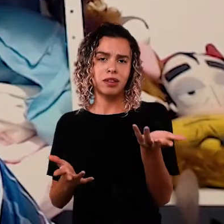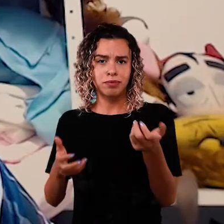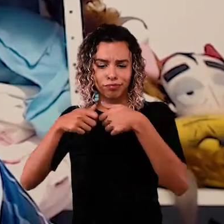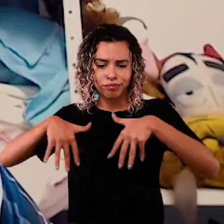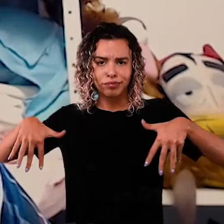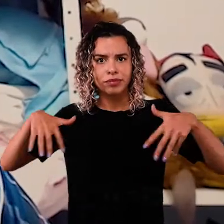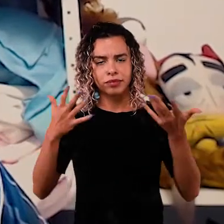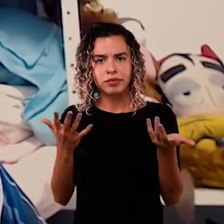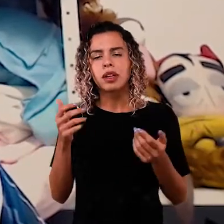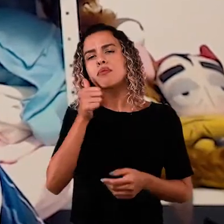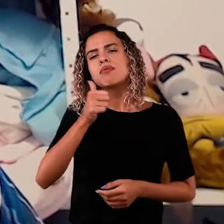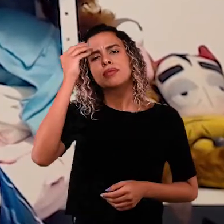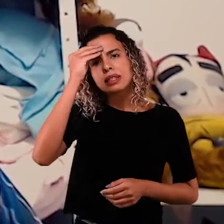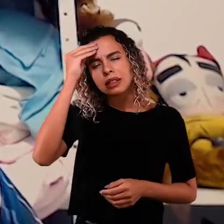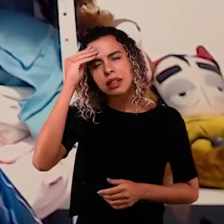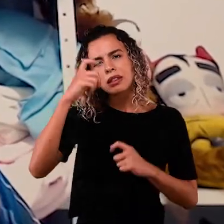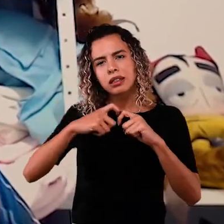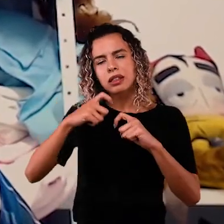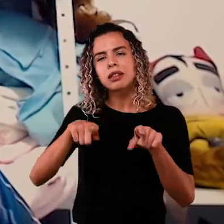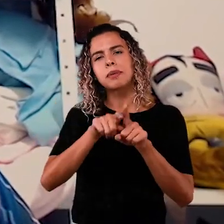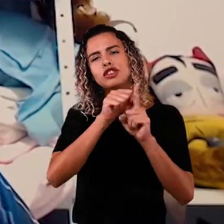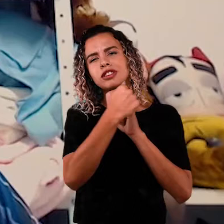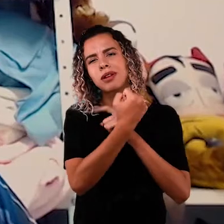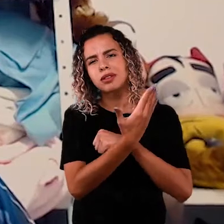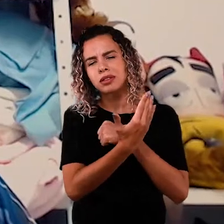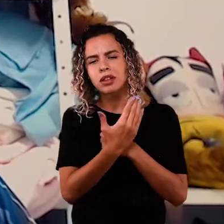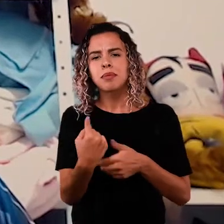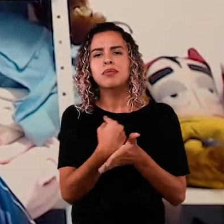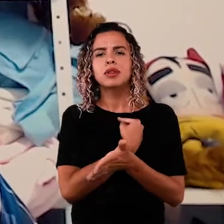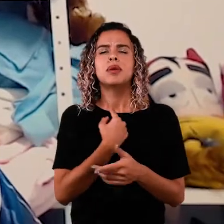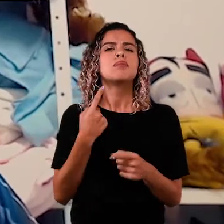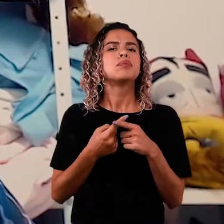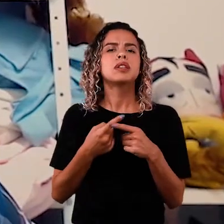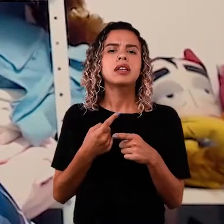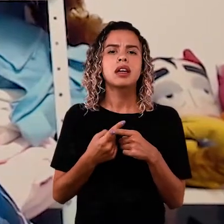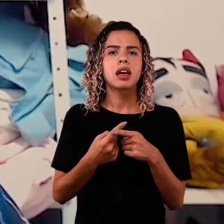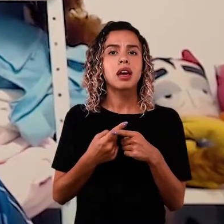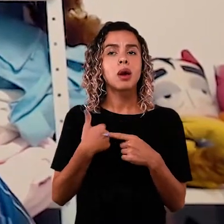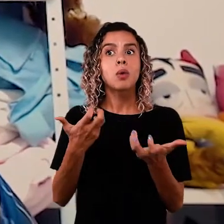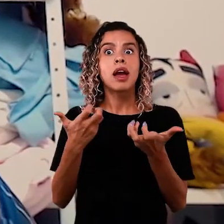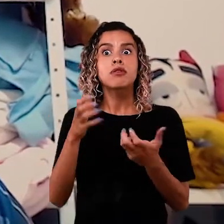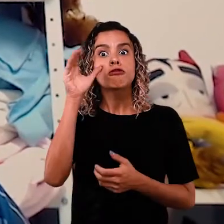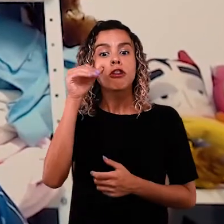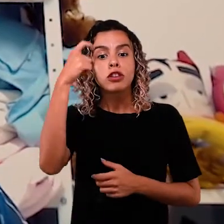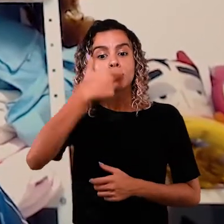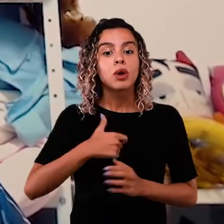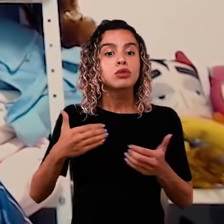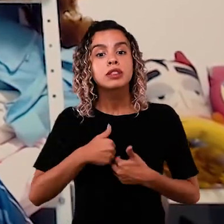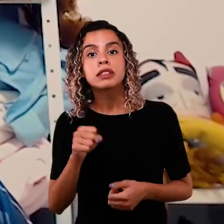A psiquiatra Fábio e a assistente social me indagaram porque eu queria saber tanto se eu era autista,